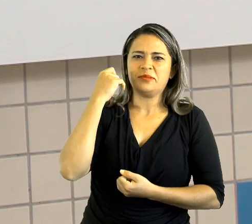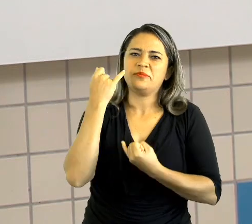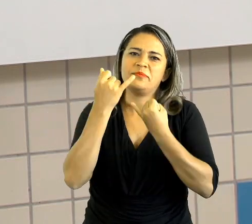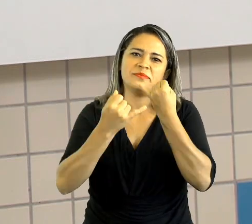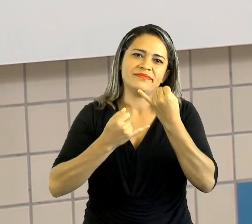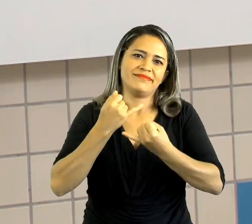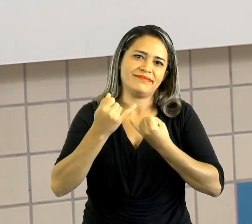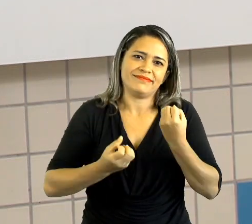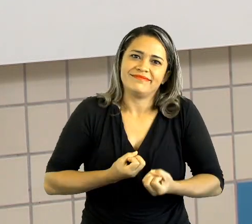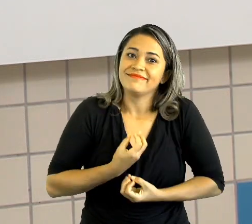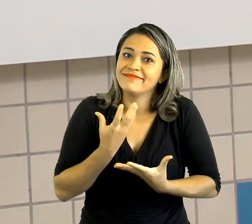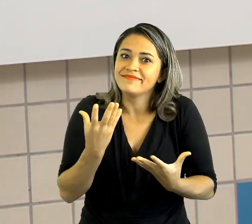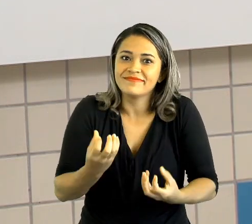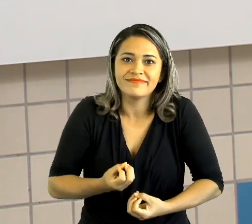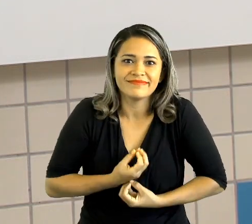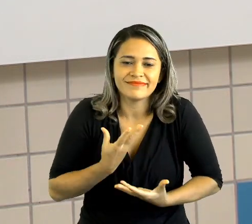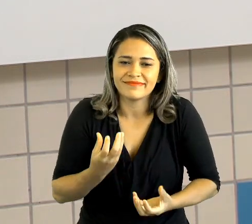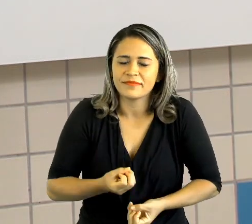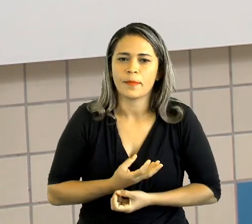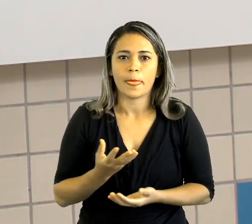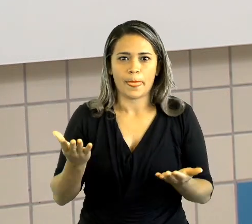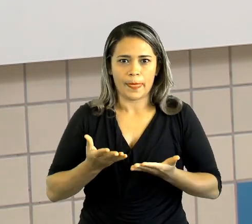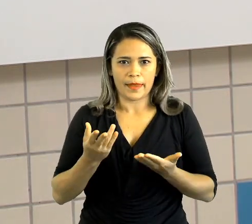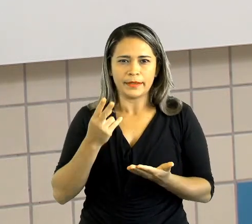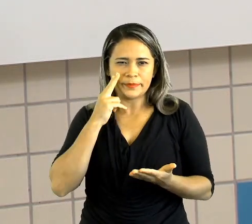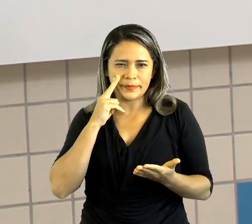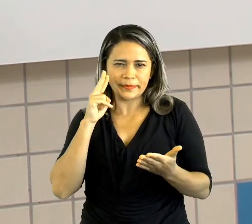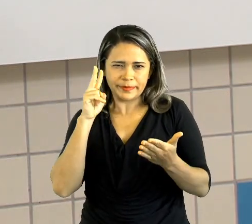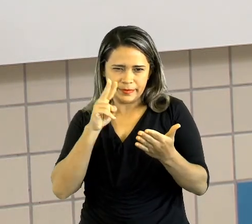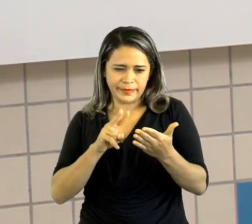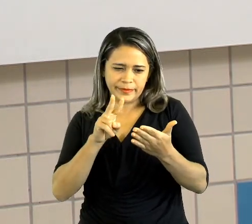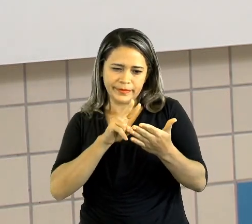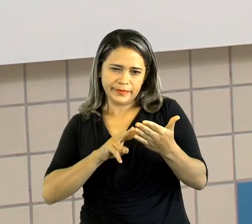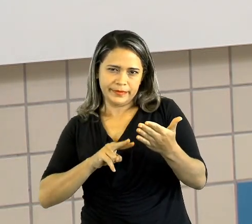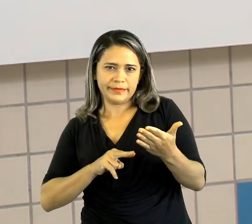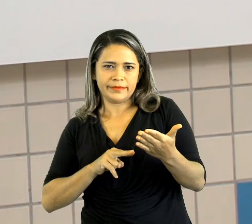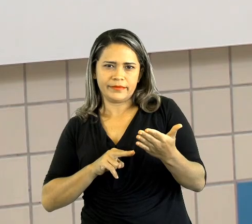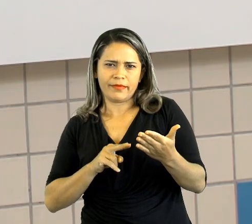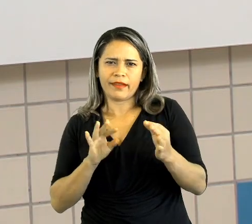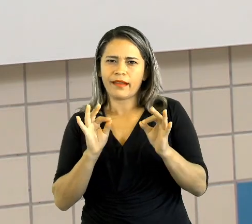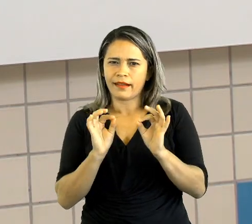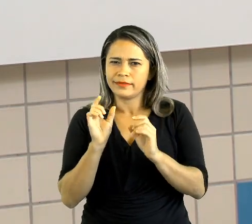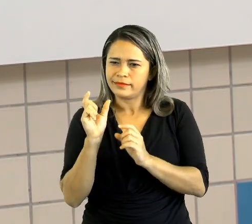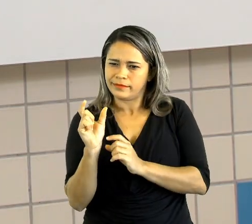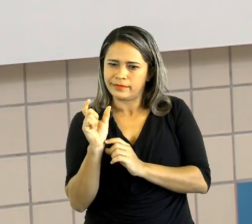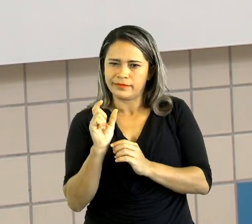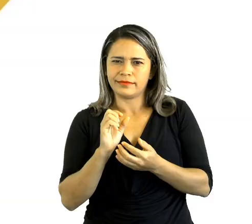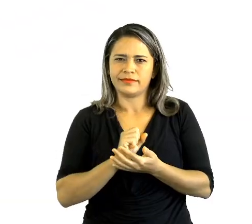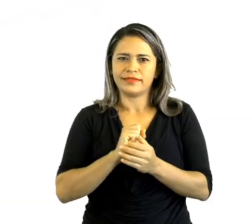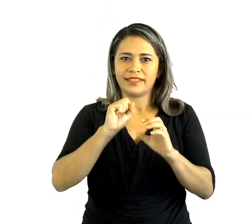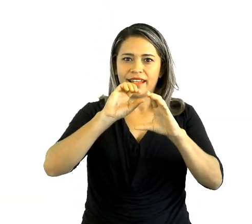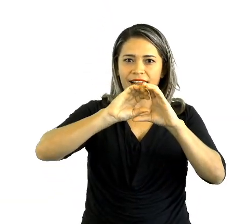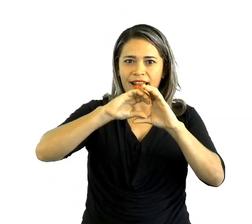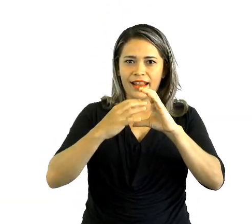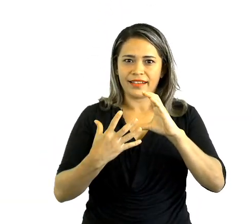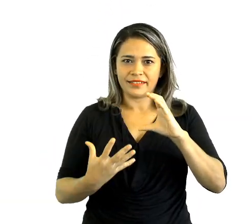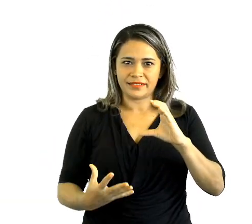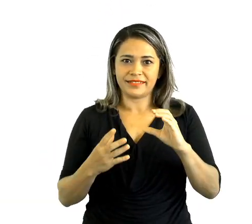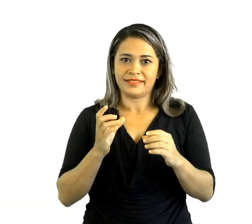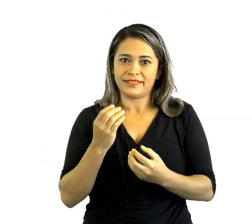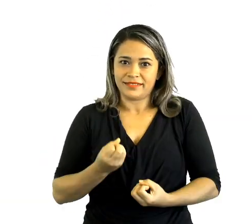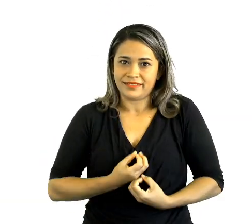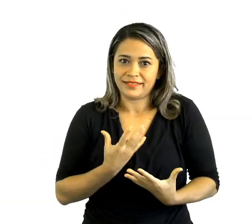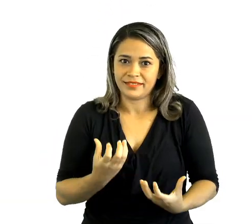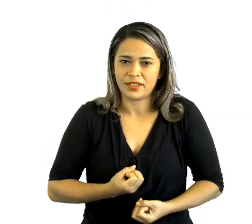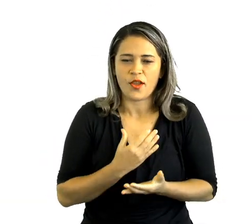poesia, né? Vamos agora observar, bem específico, cada característica do poema.